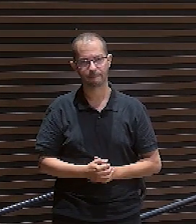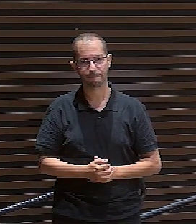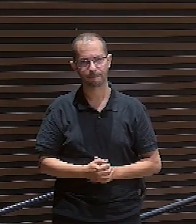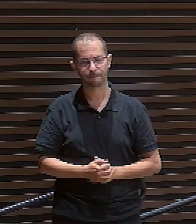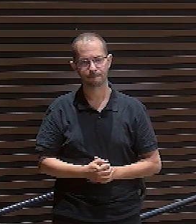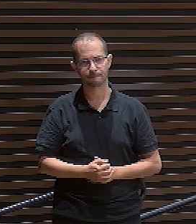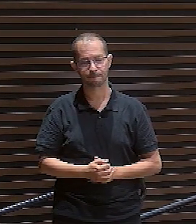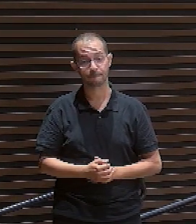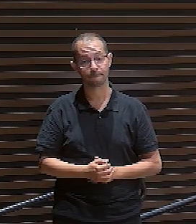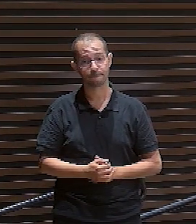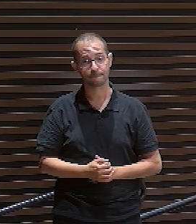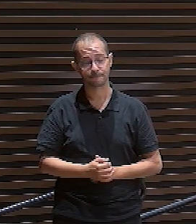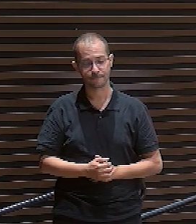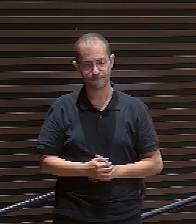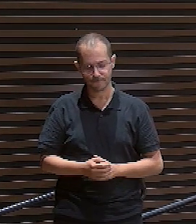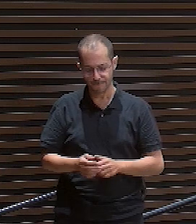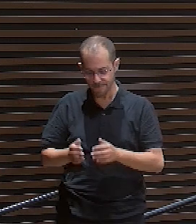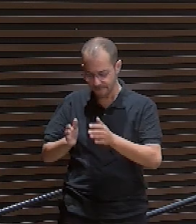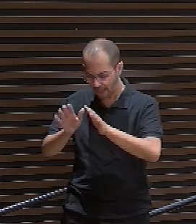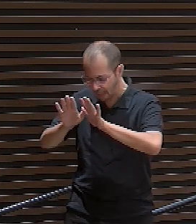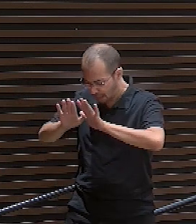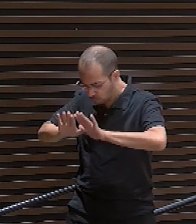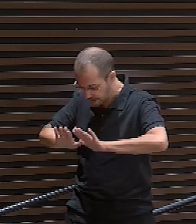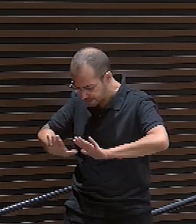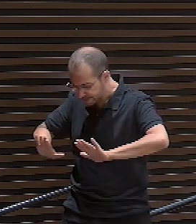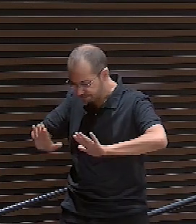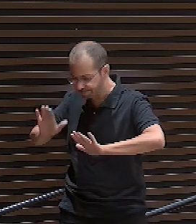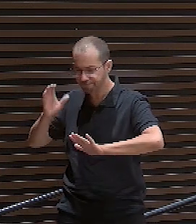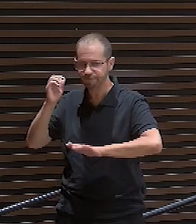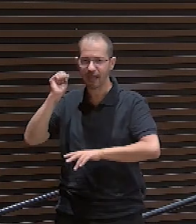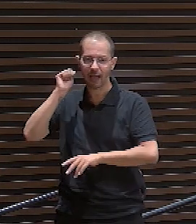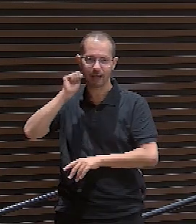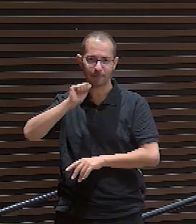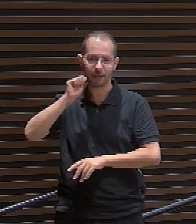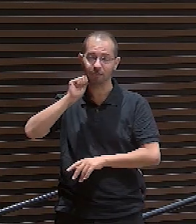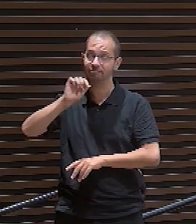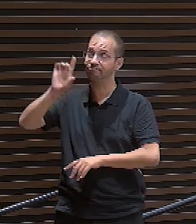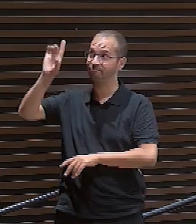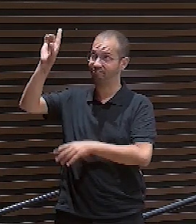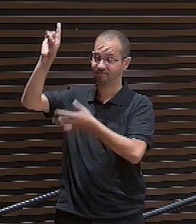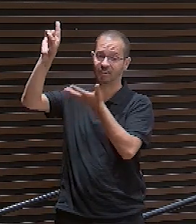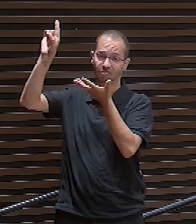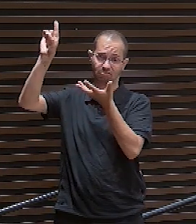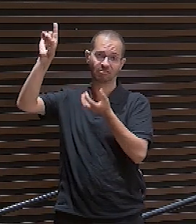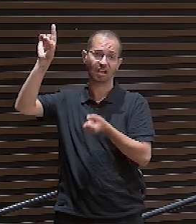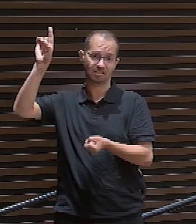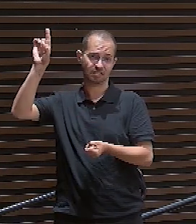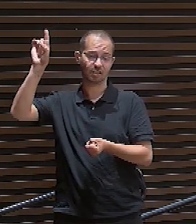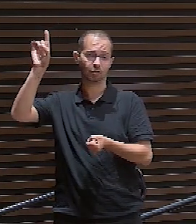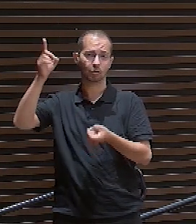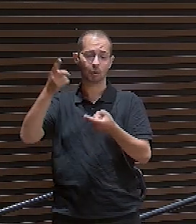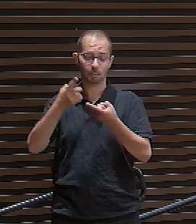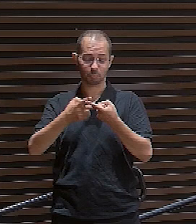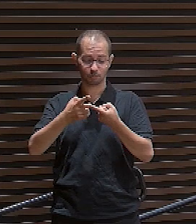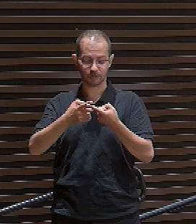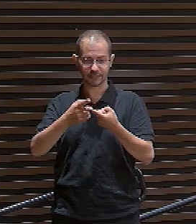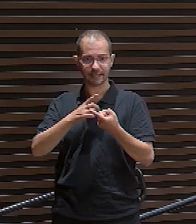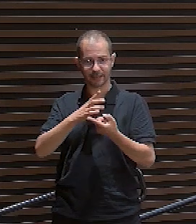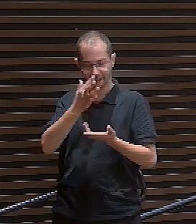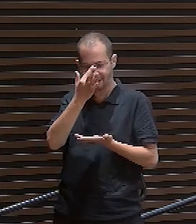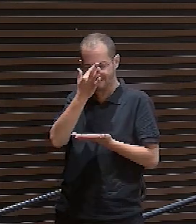A adoração de Abel foi aceita, porque era uma expressão sincera de